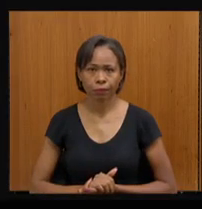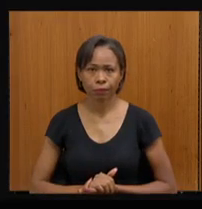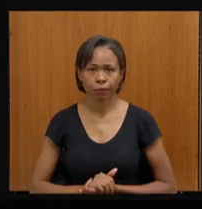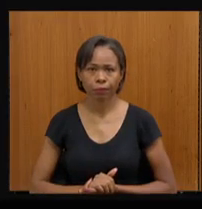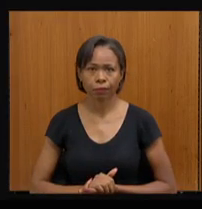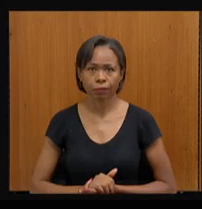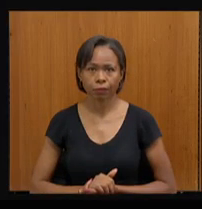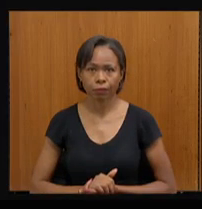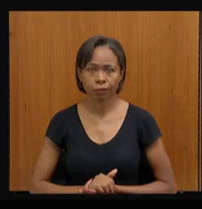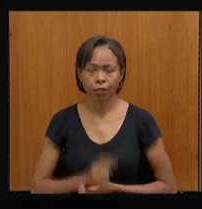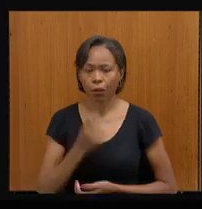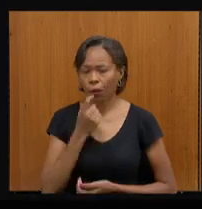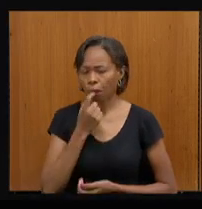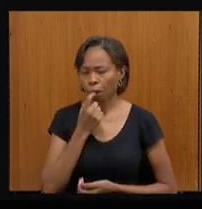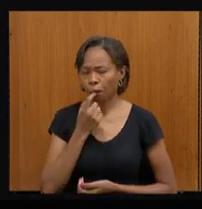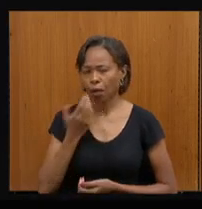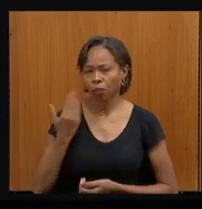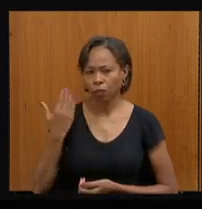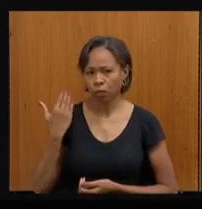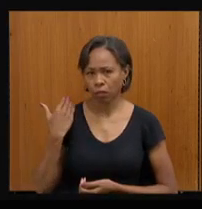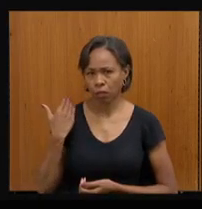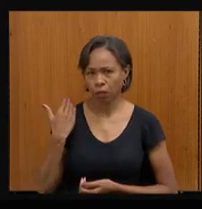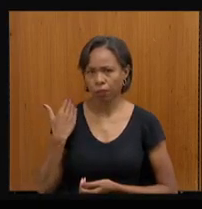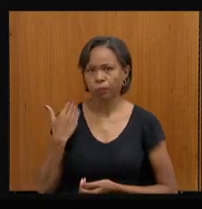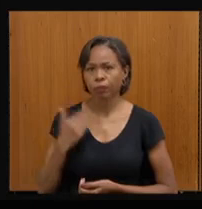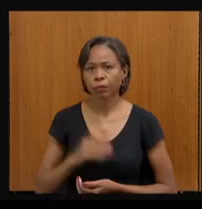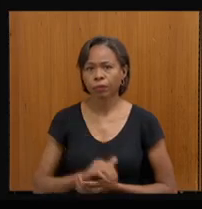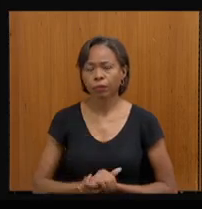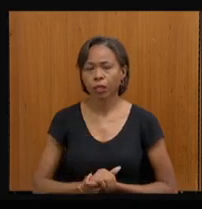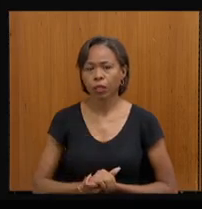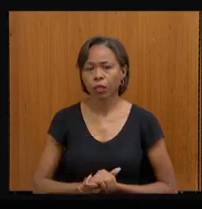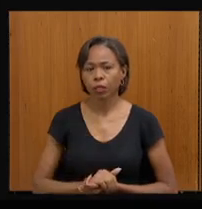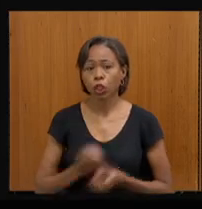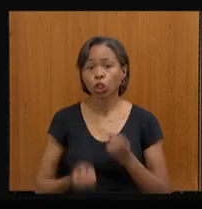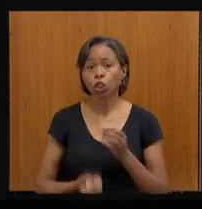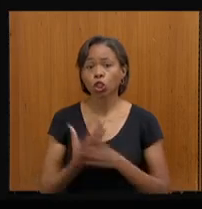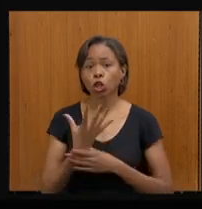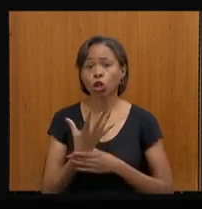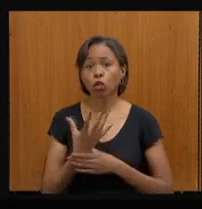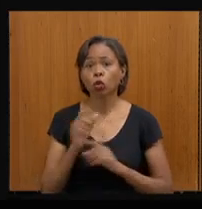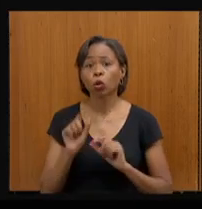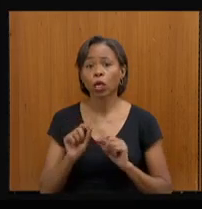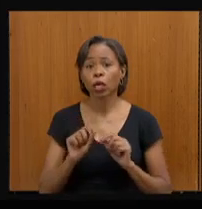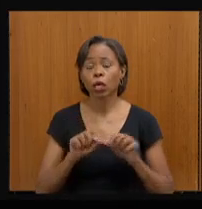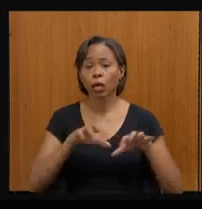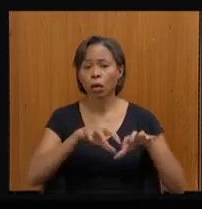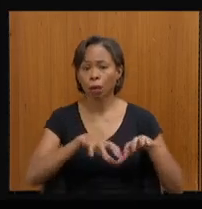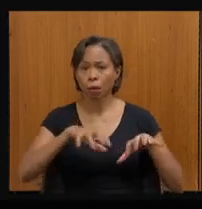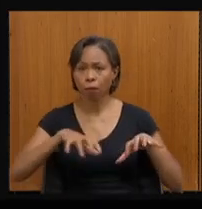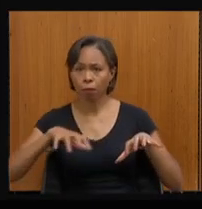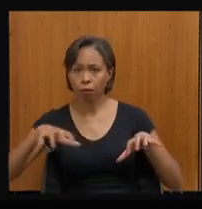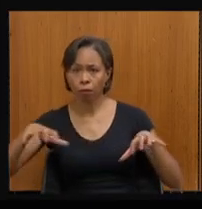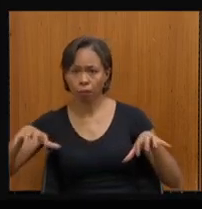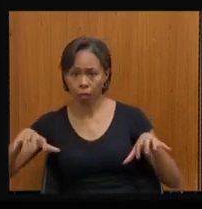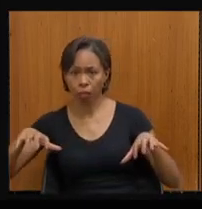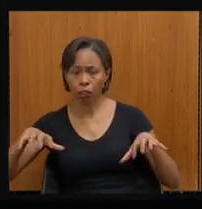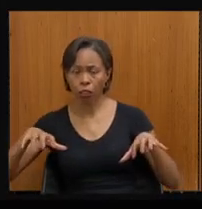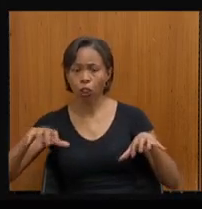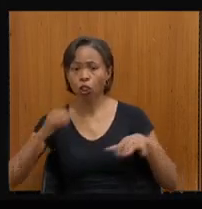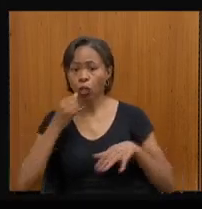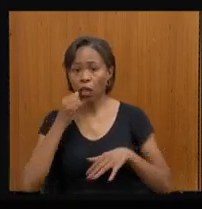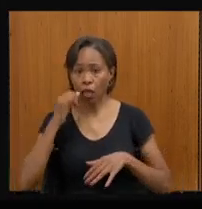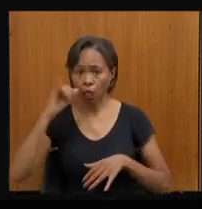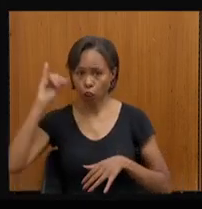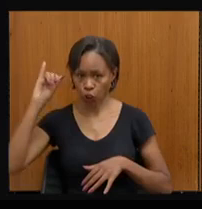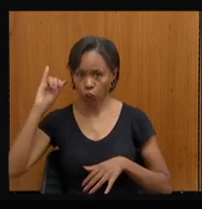e recentemente Nós criamos a divisão de energia justamente por causa